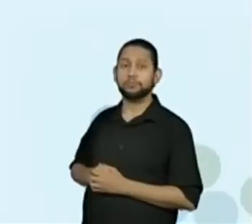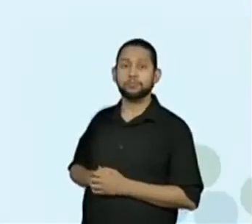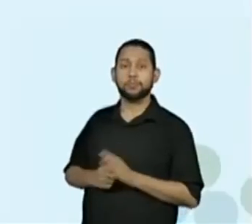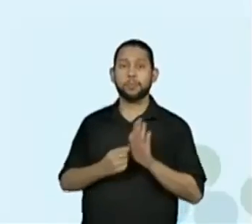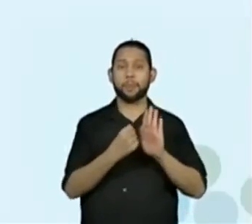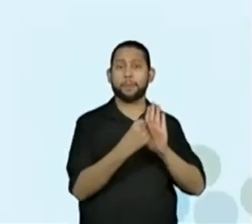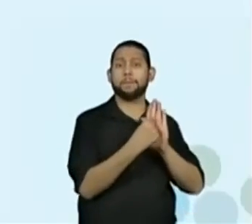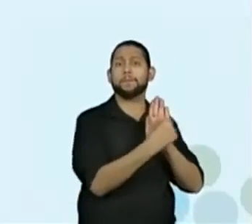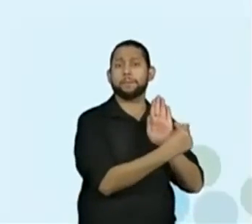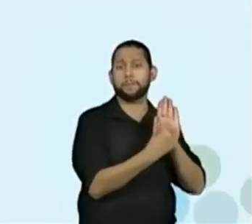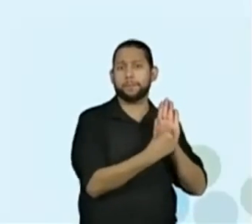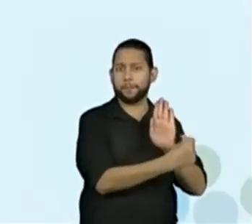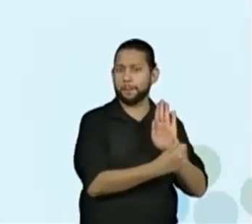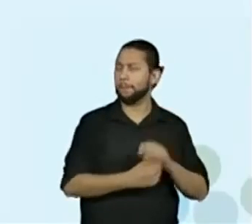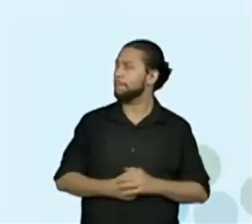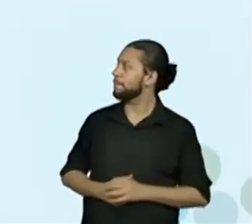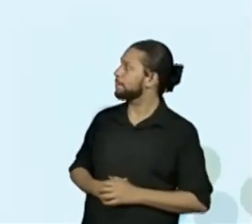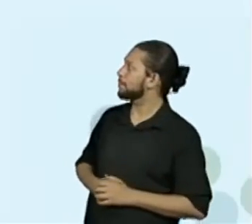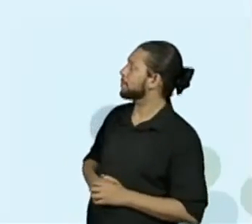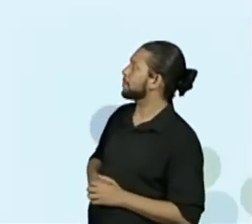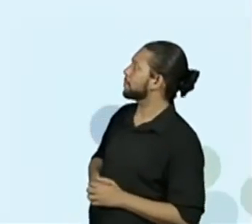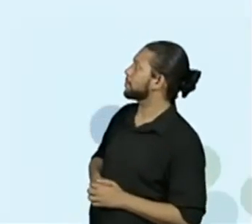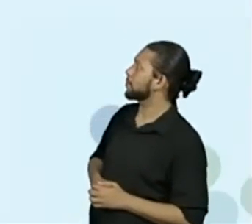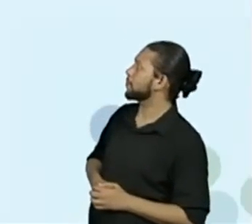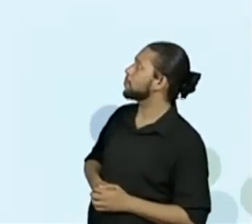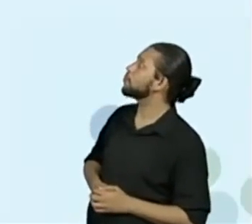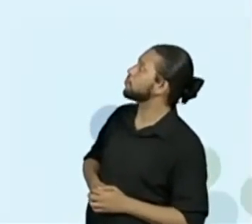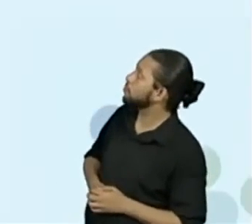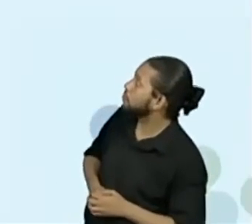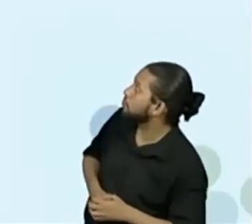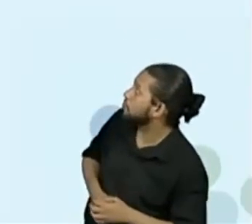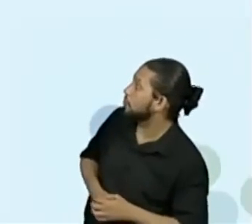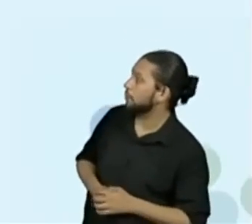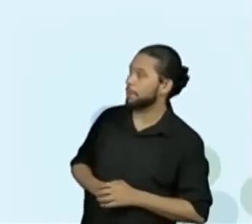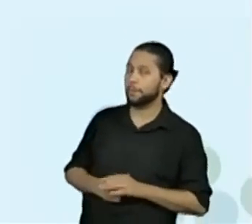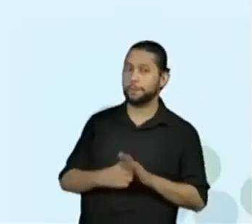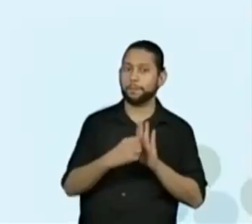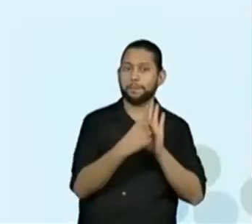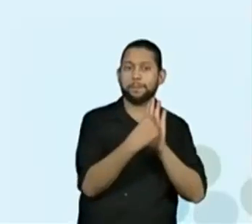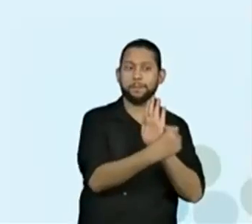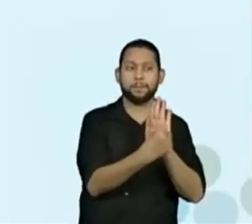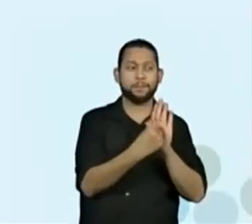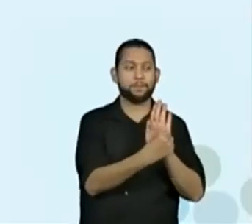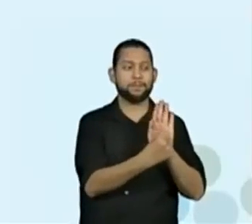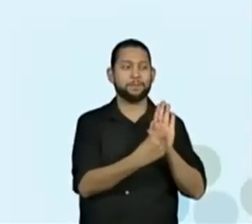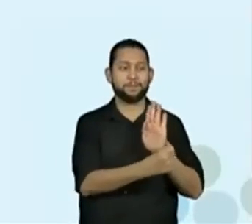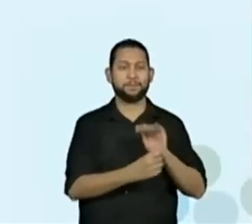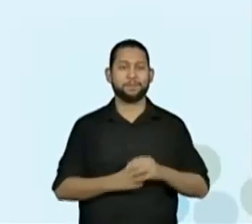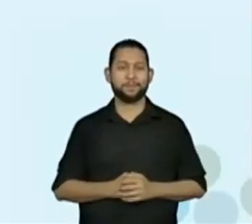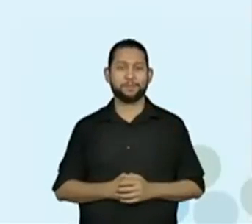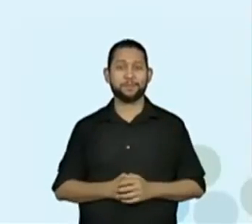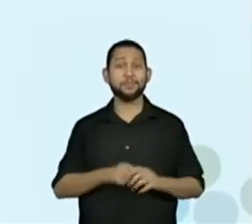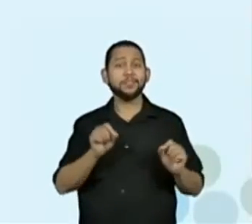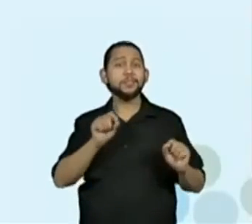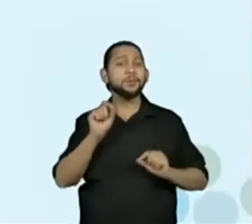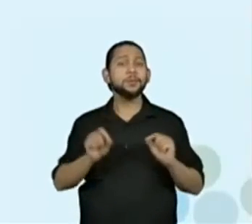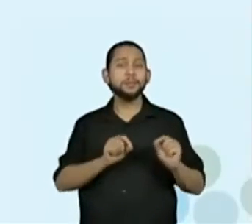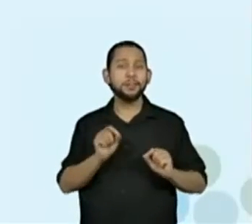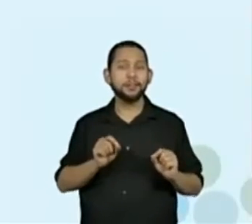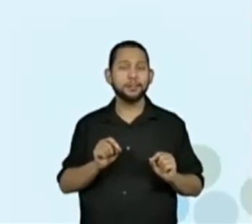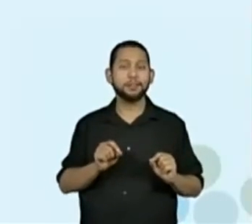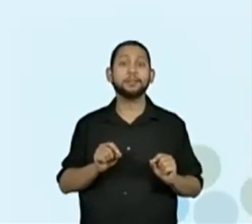deixa eu pegar o Marc texto investigações Vamos trabalhar com